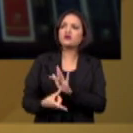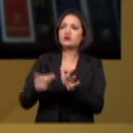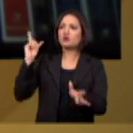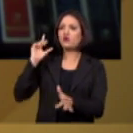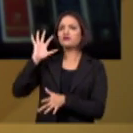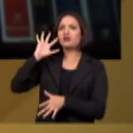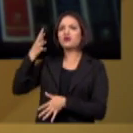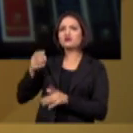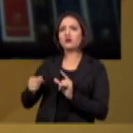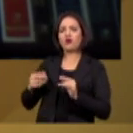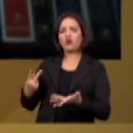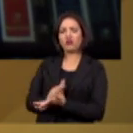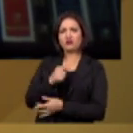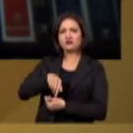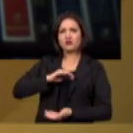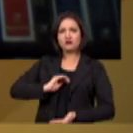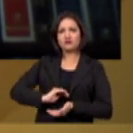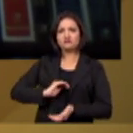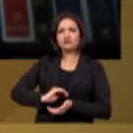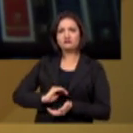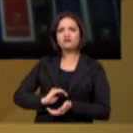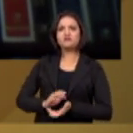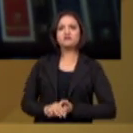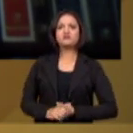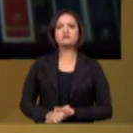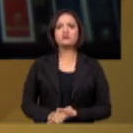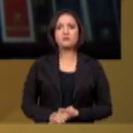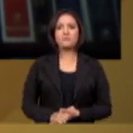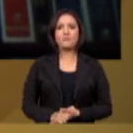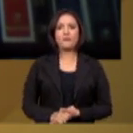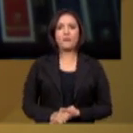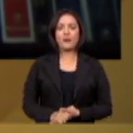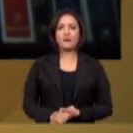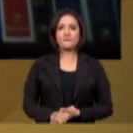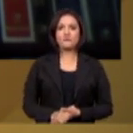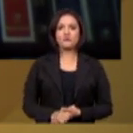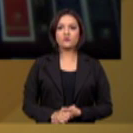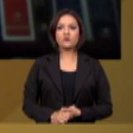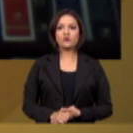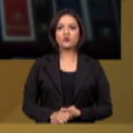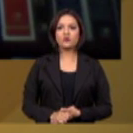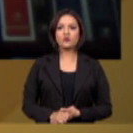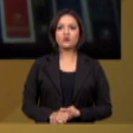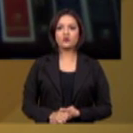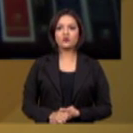a respeito desta matéria e também